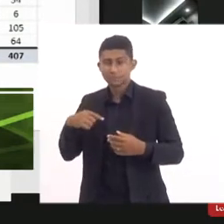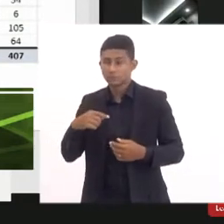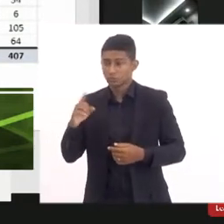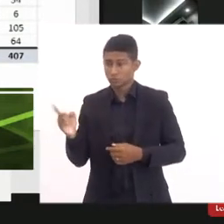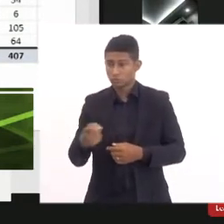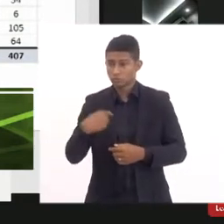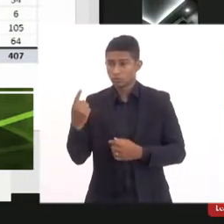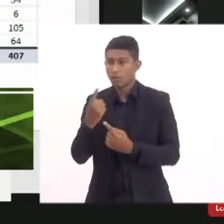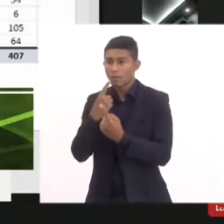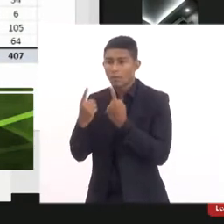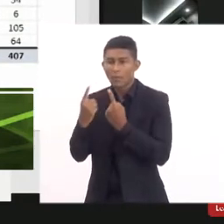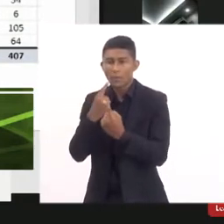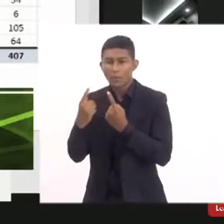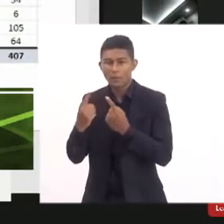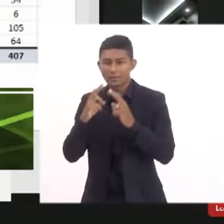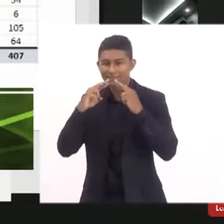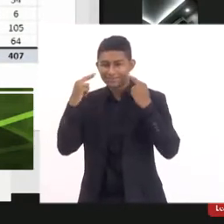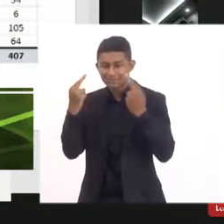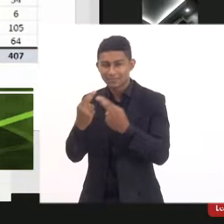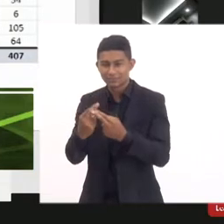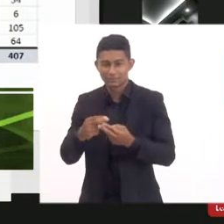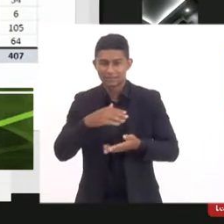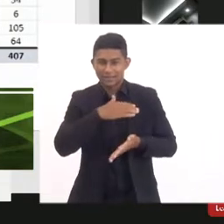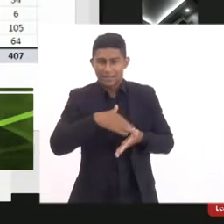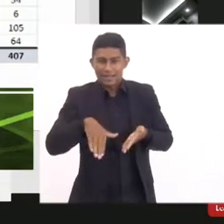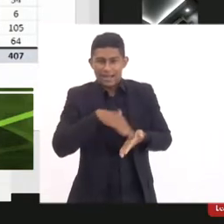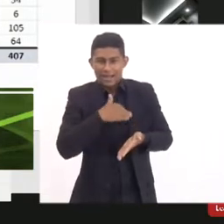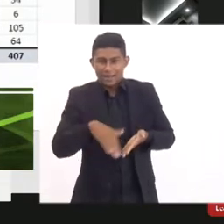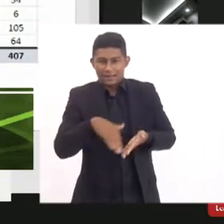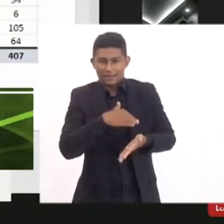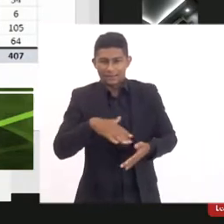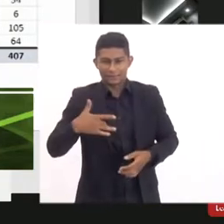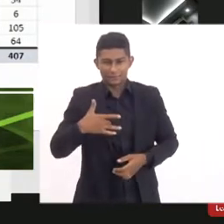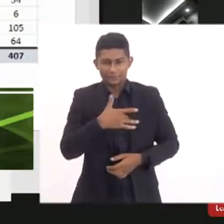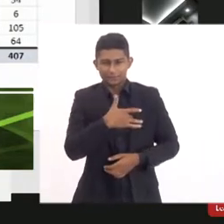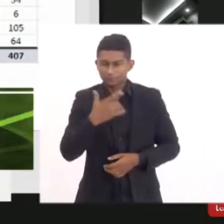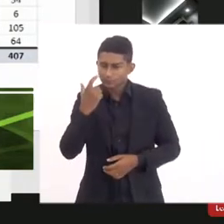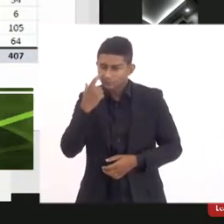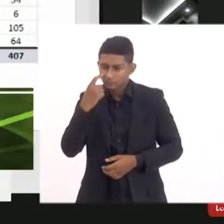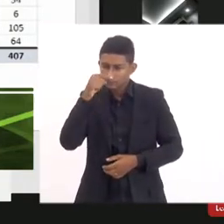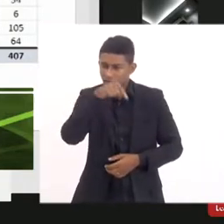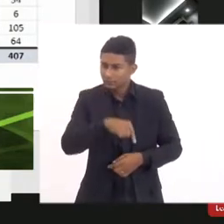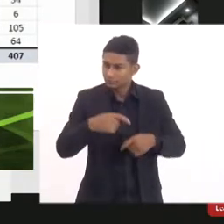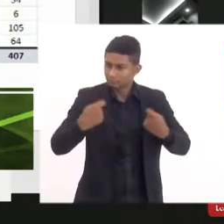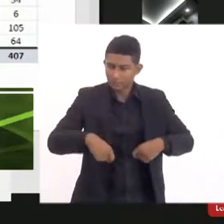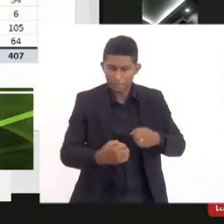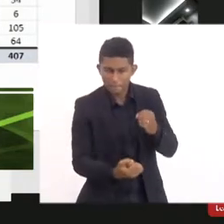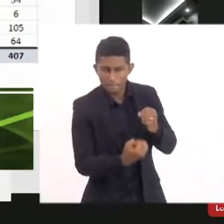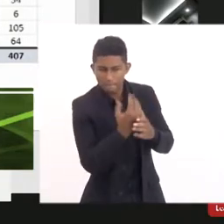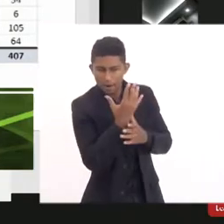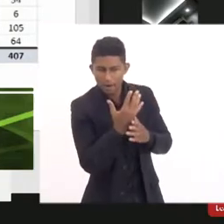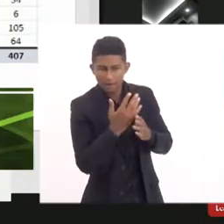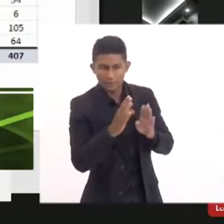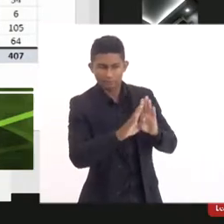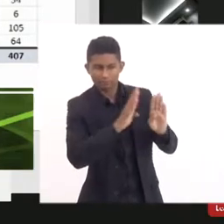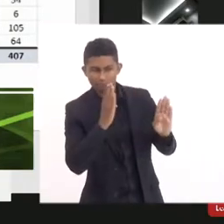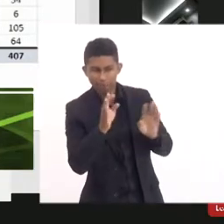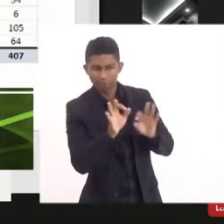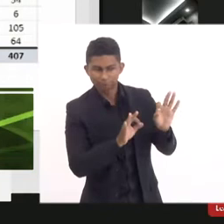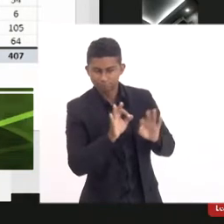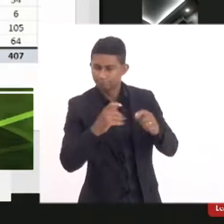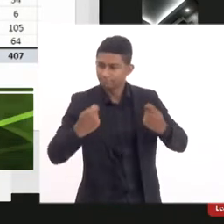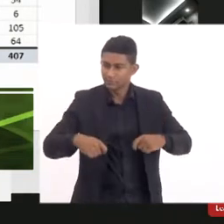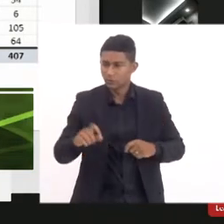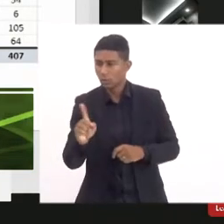A Secretaria foi fazendo a adequação da sua rede para abrir alguns leitos. Então, hoje a gente tem esses leitos que